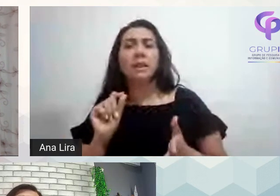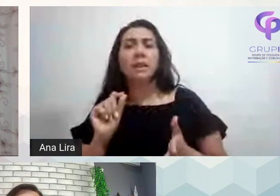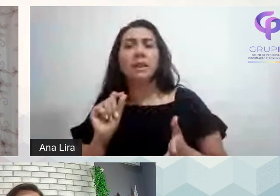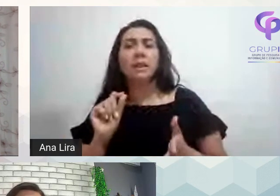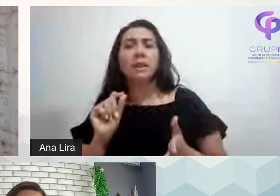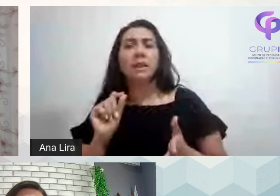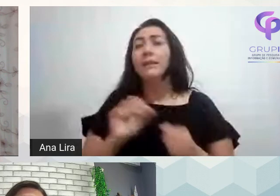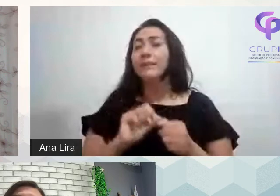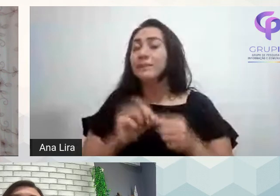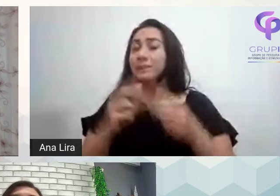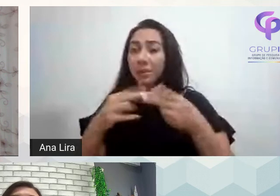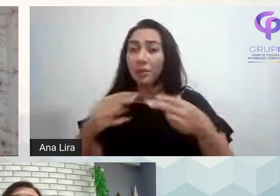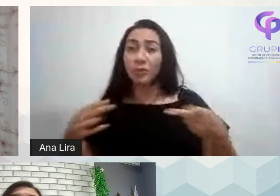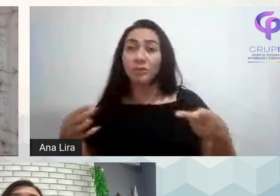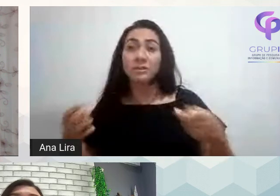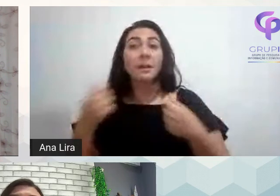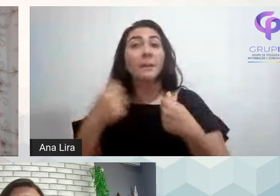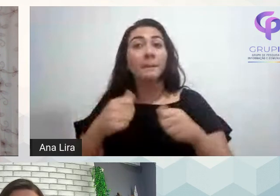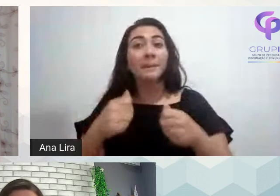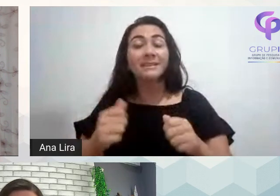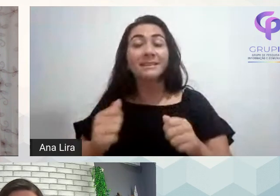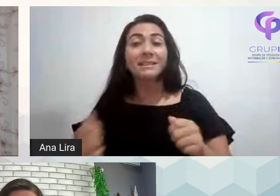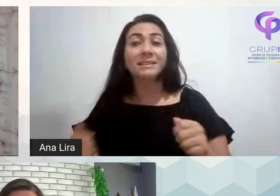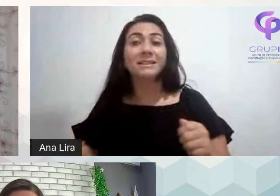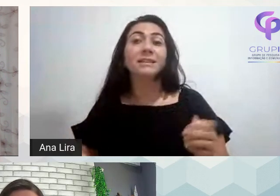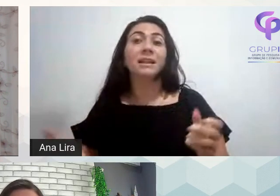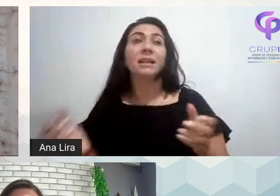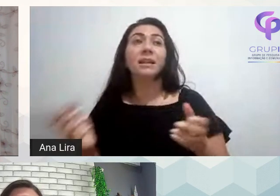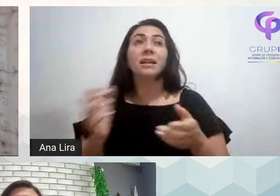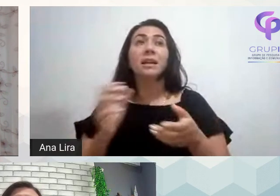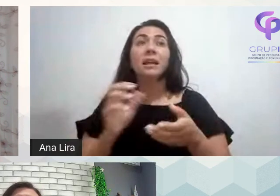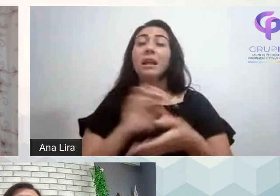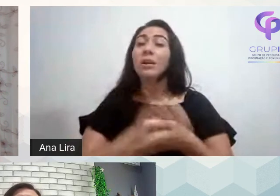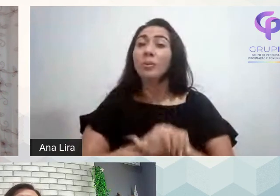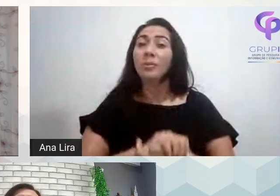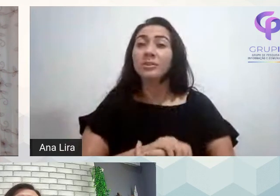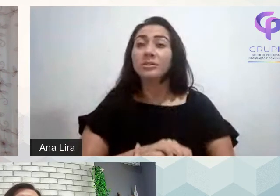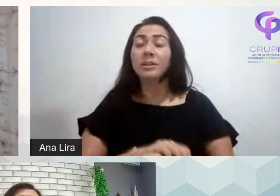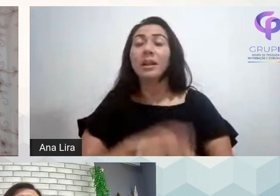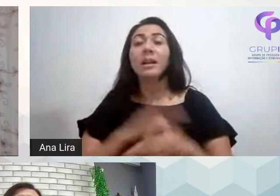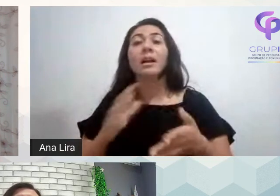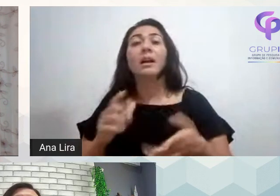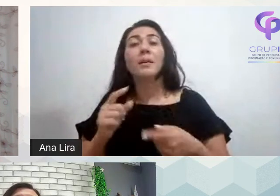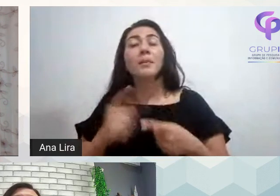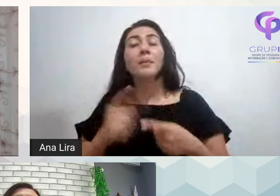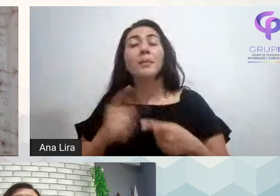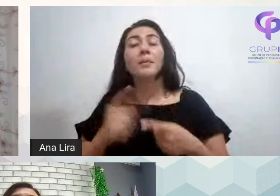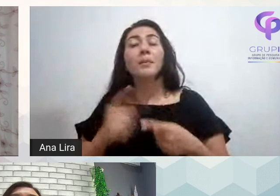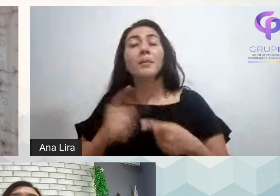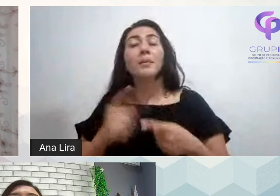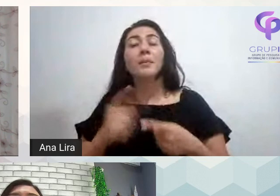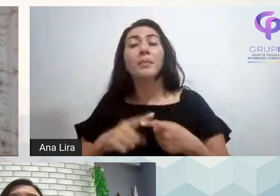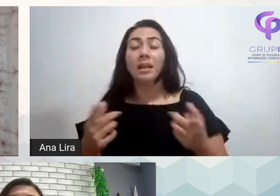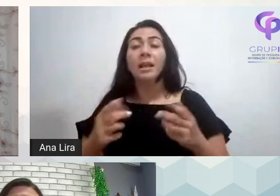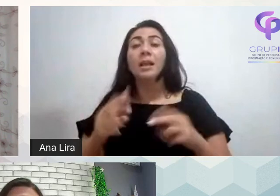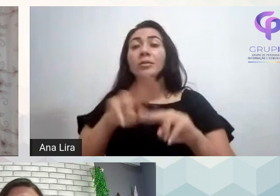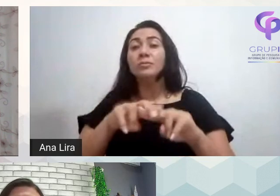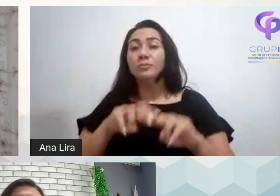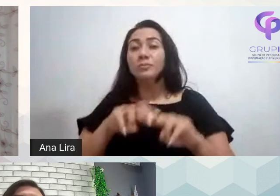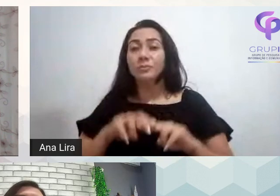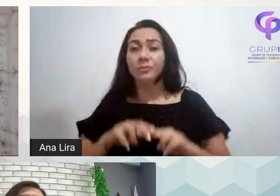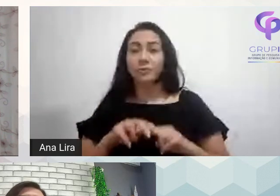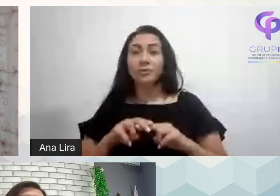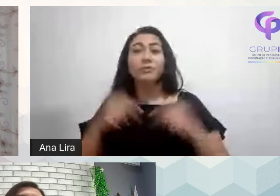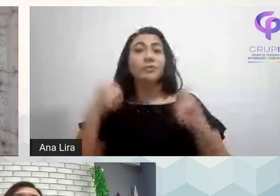estar agregado na nossa missão organizacional. Então, por isso, é tão importante a